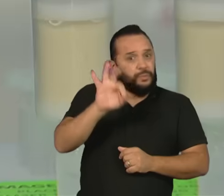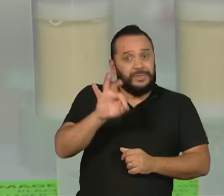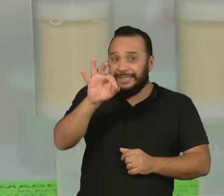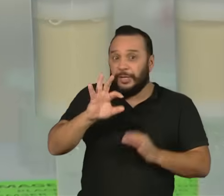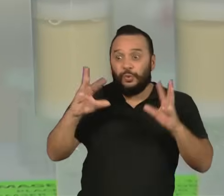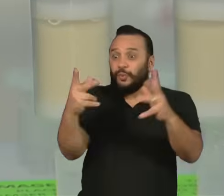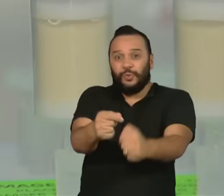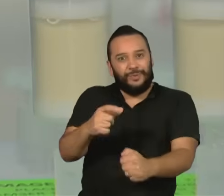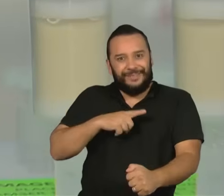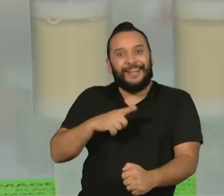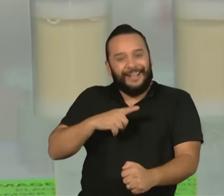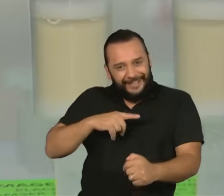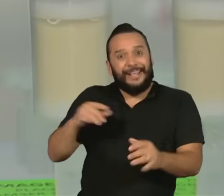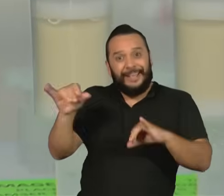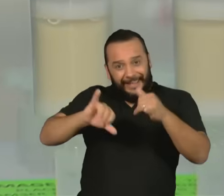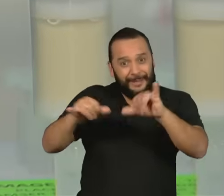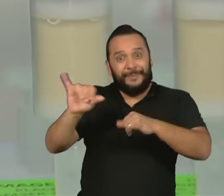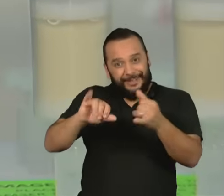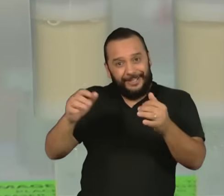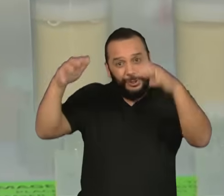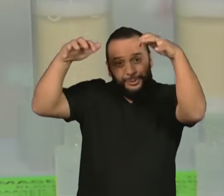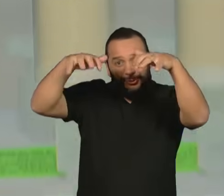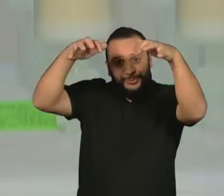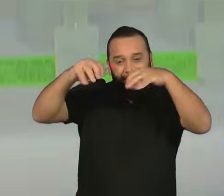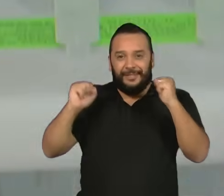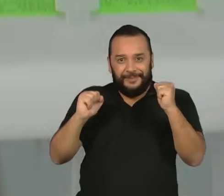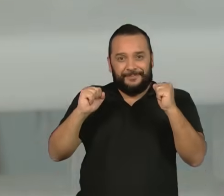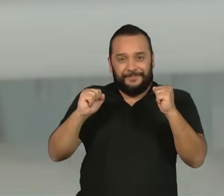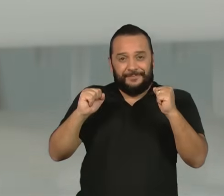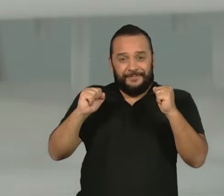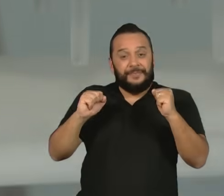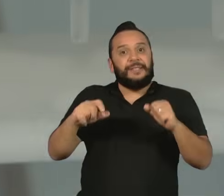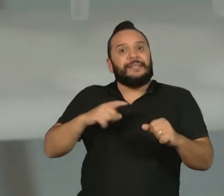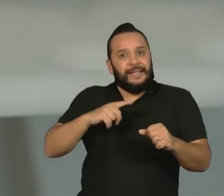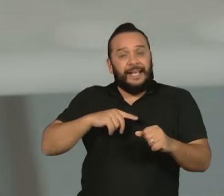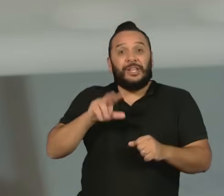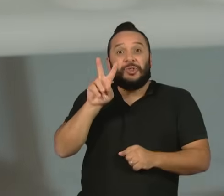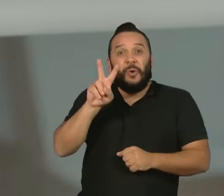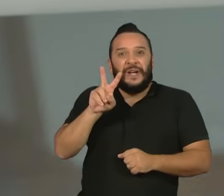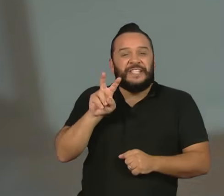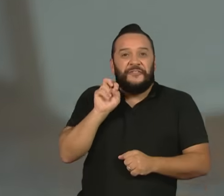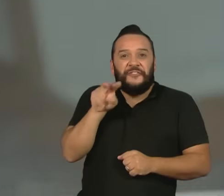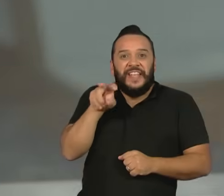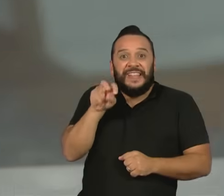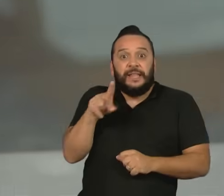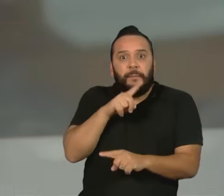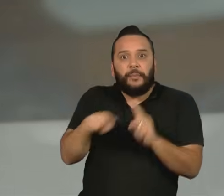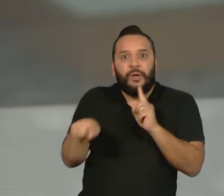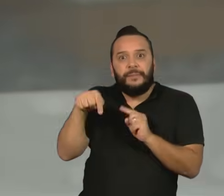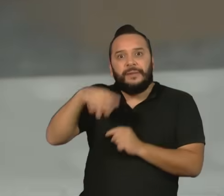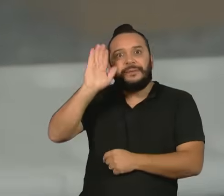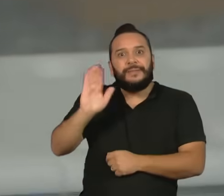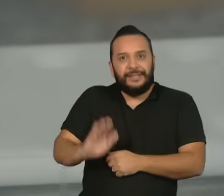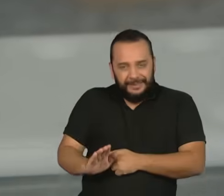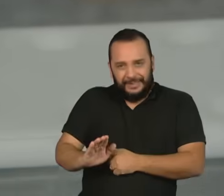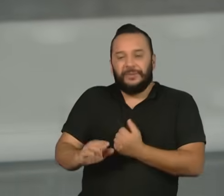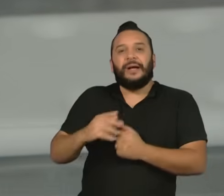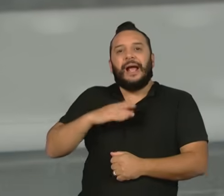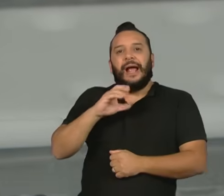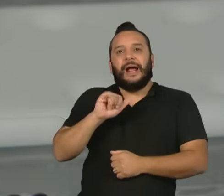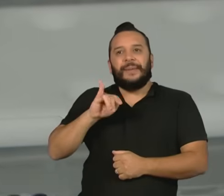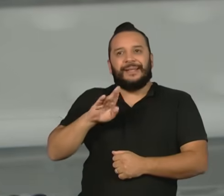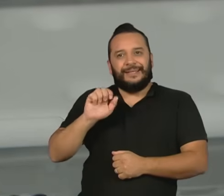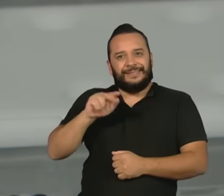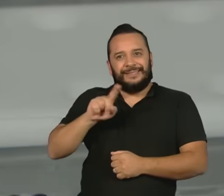amostras. Além disso, foi detectada a presença de 2 venenos já proibidos no Brasil, o carbendazim e